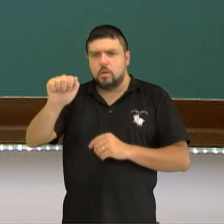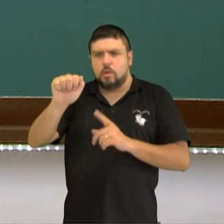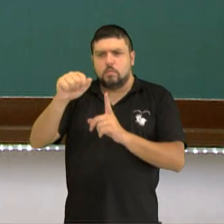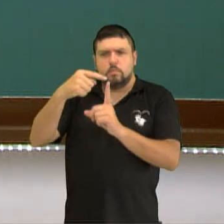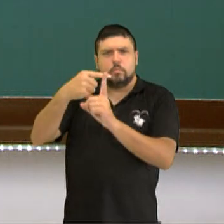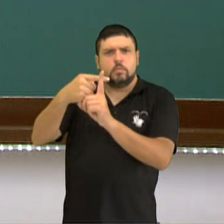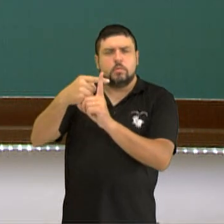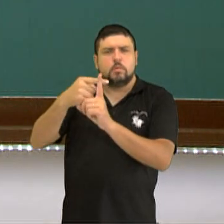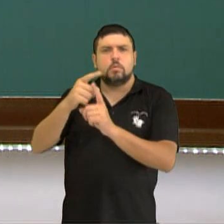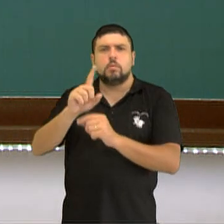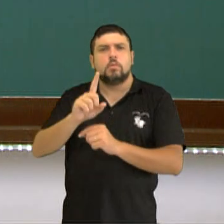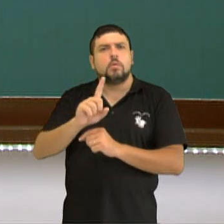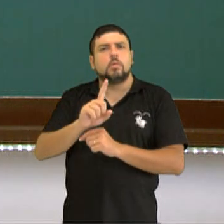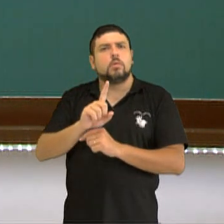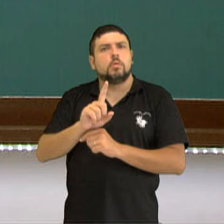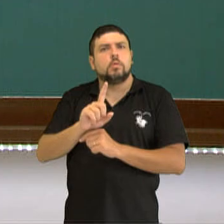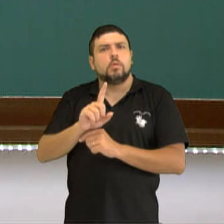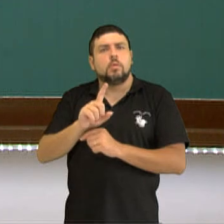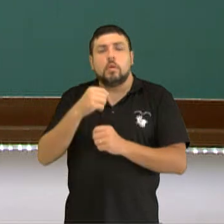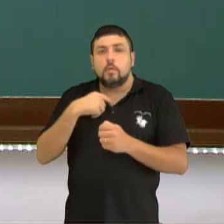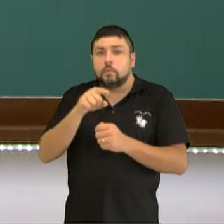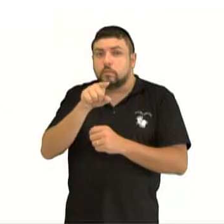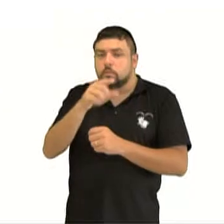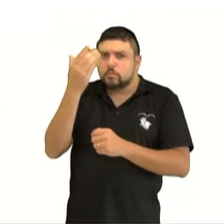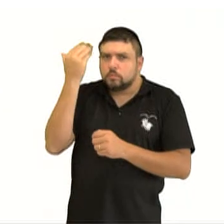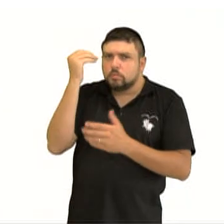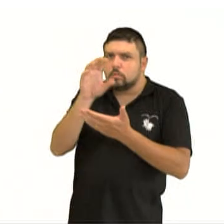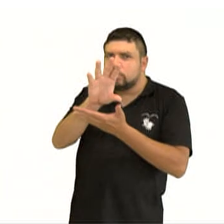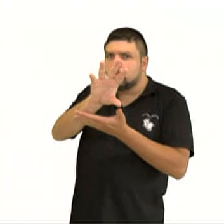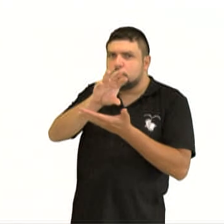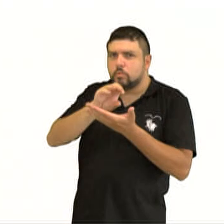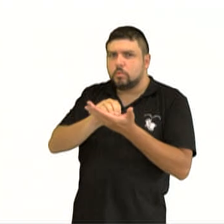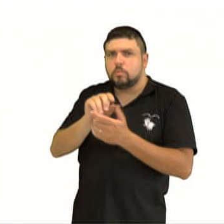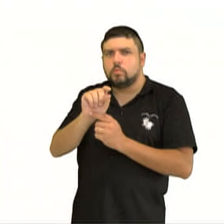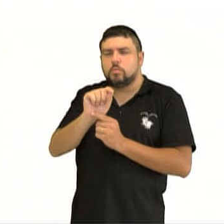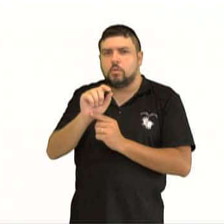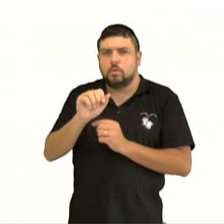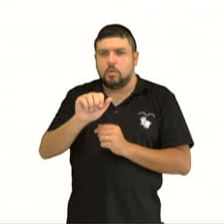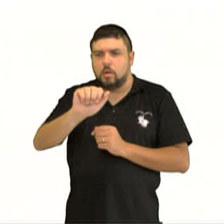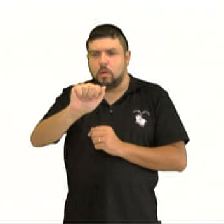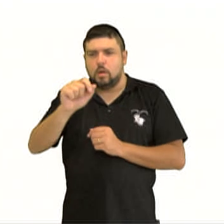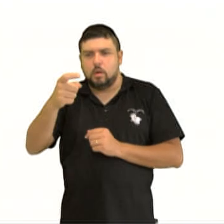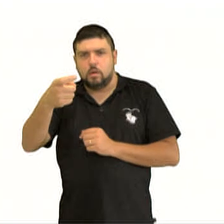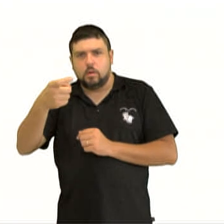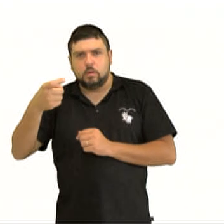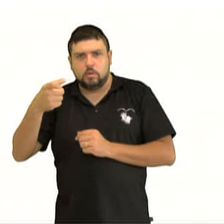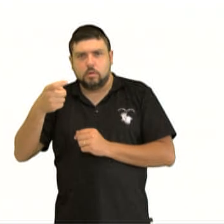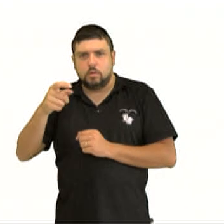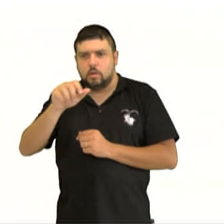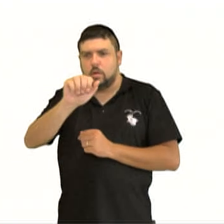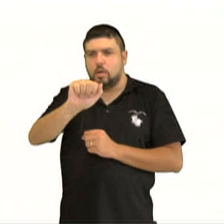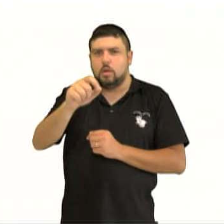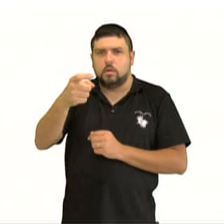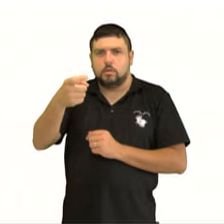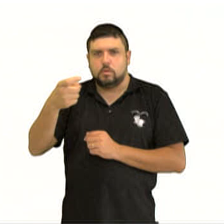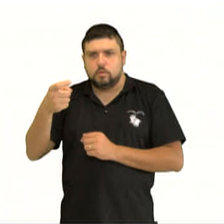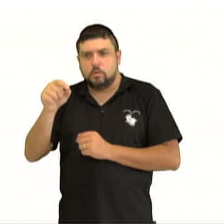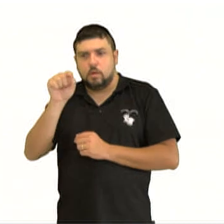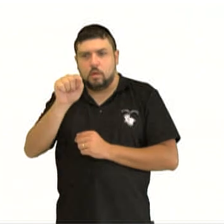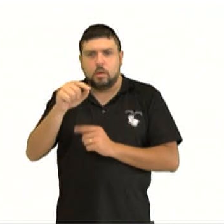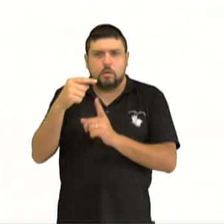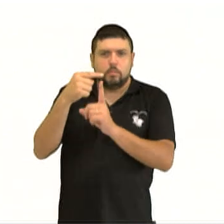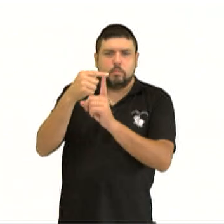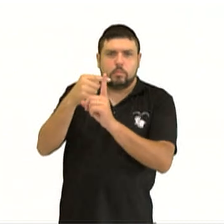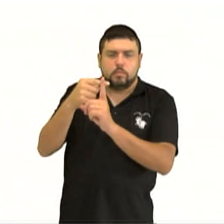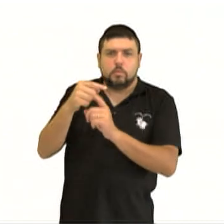falsa. Você copiou nesta aula que a função do tipo AX mais B é